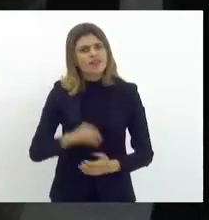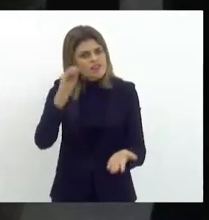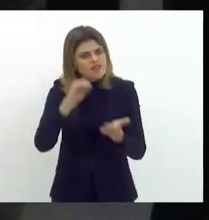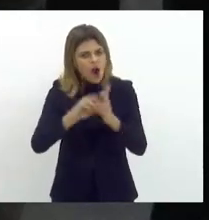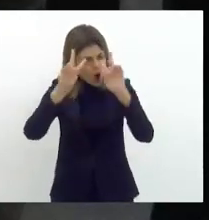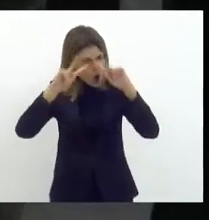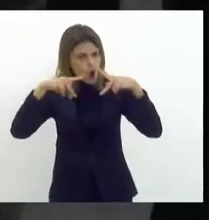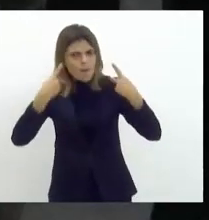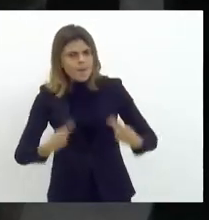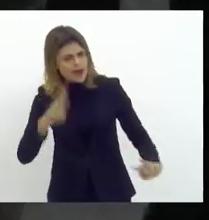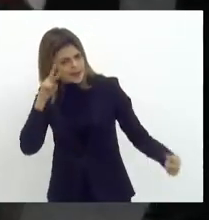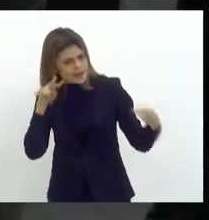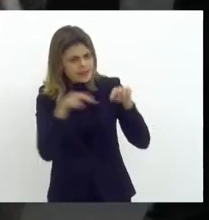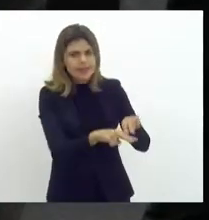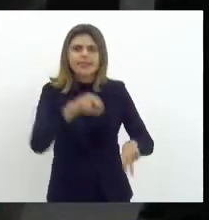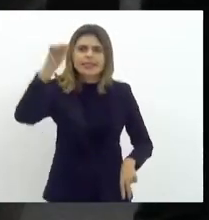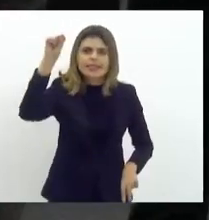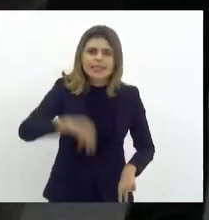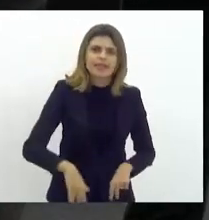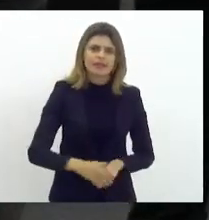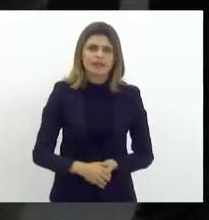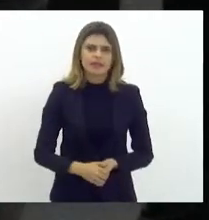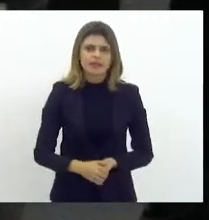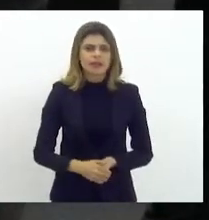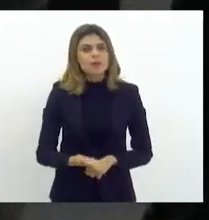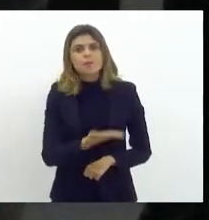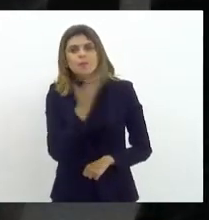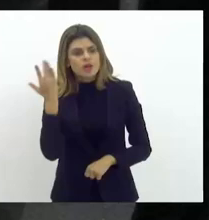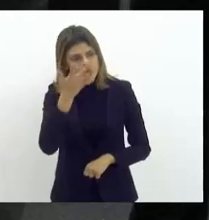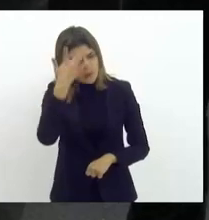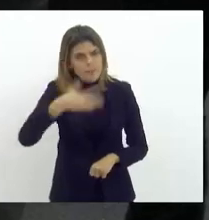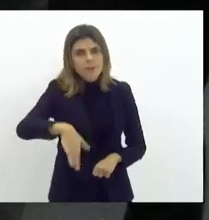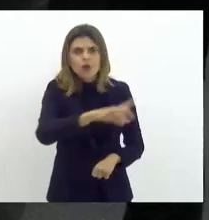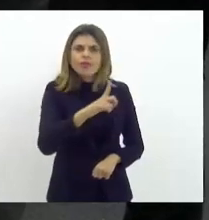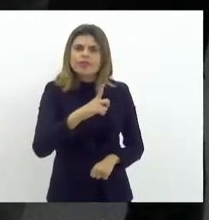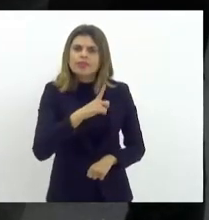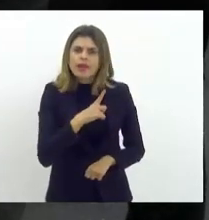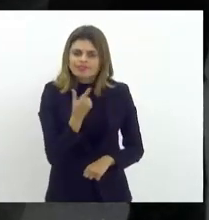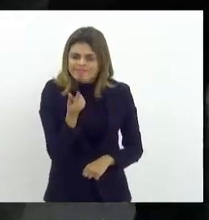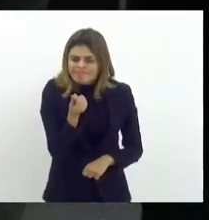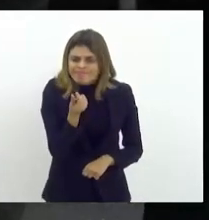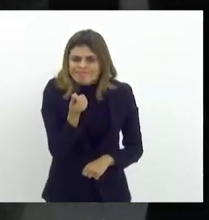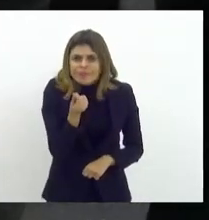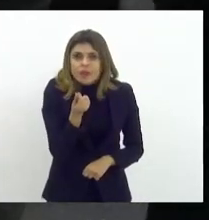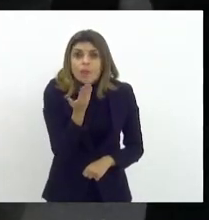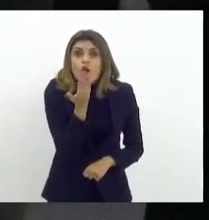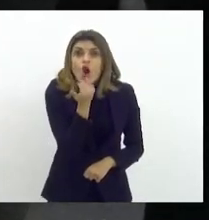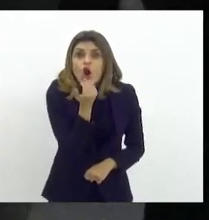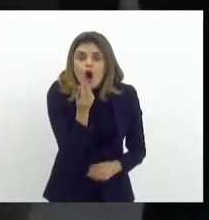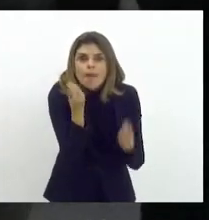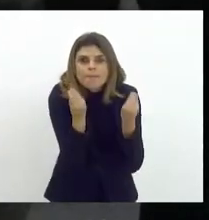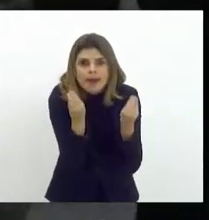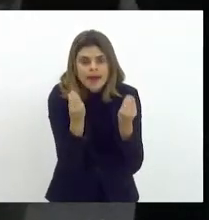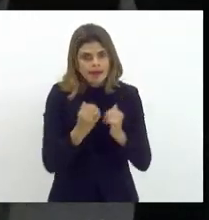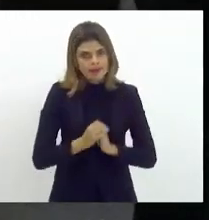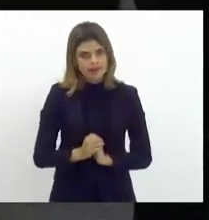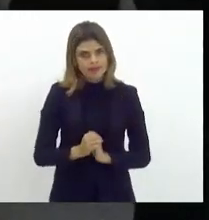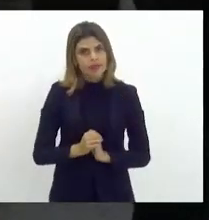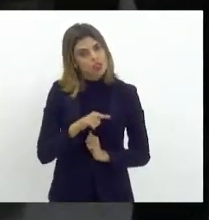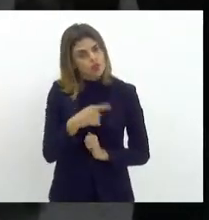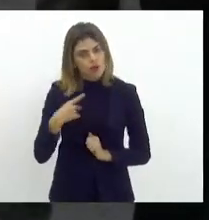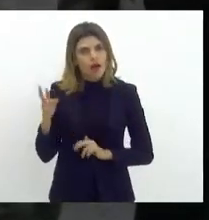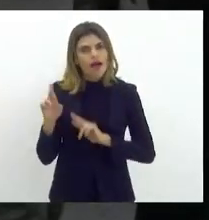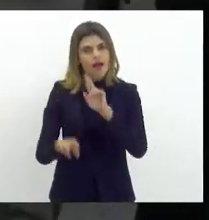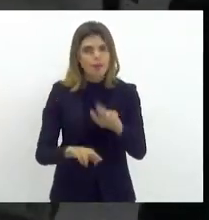desumana é desumano a gente tá tirando a possibilidade das pessoas terem um mínimo necessário para comer é isso que representa